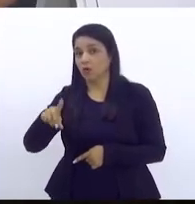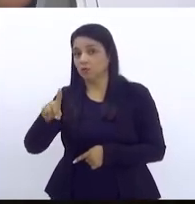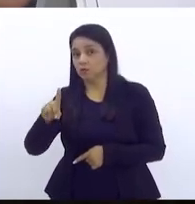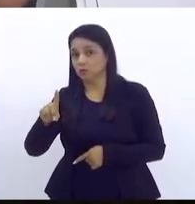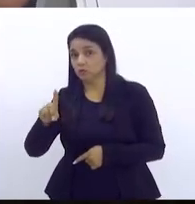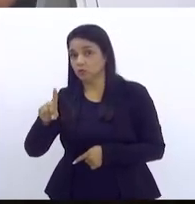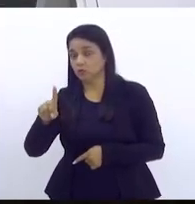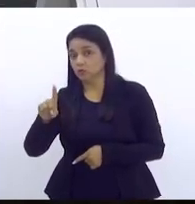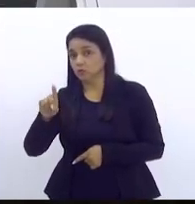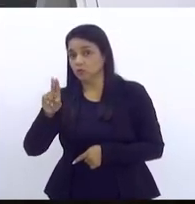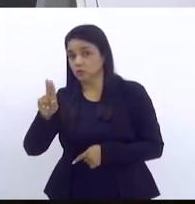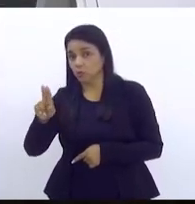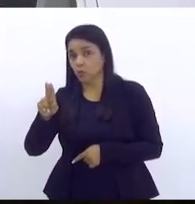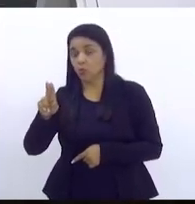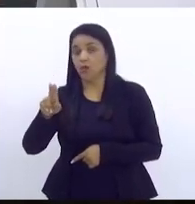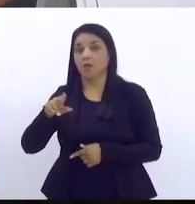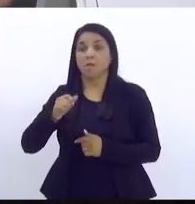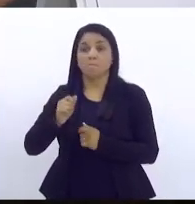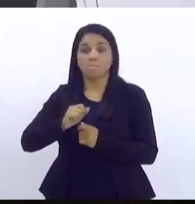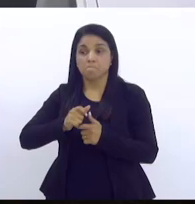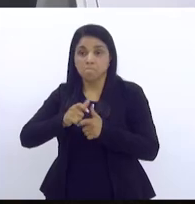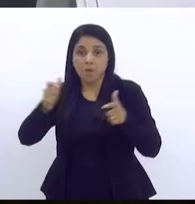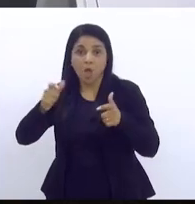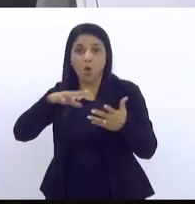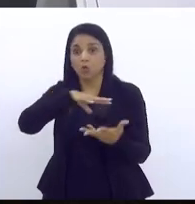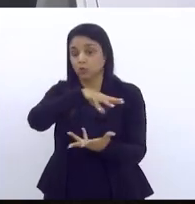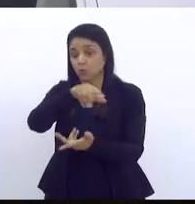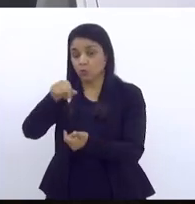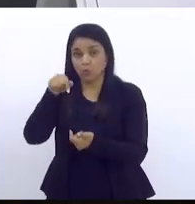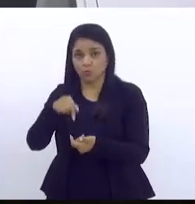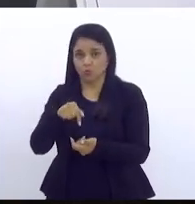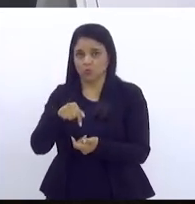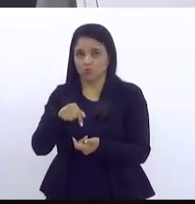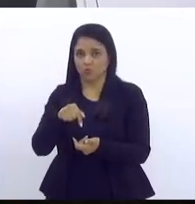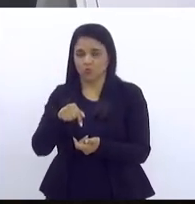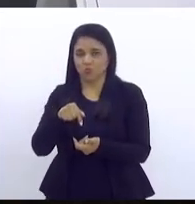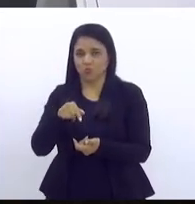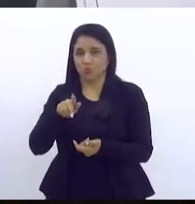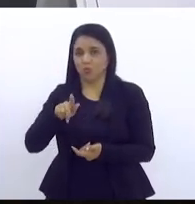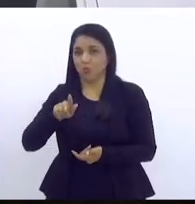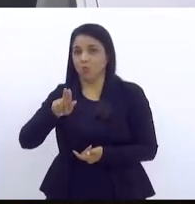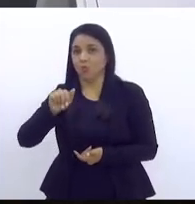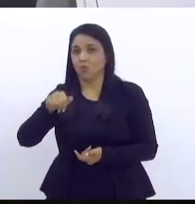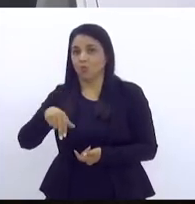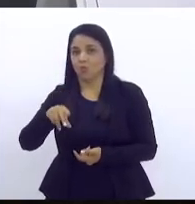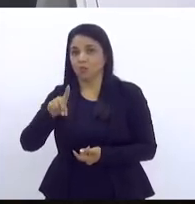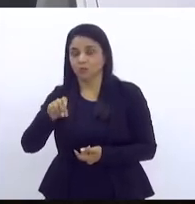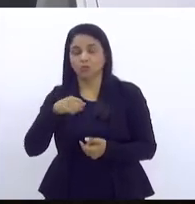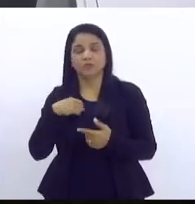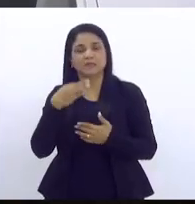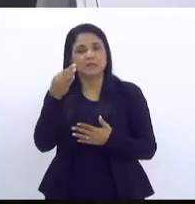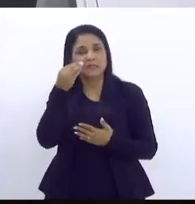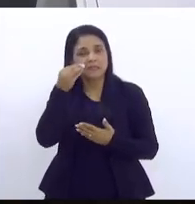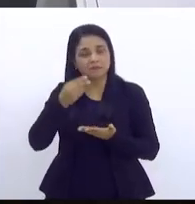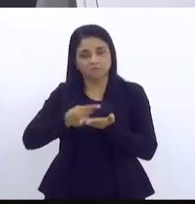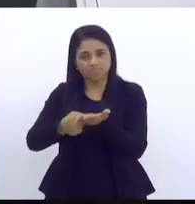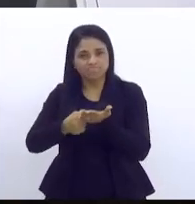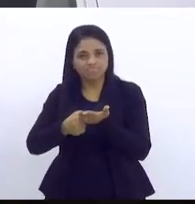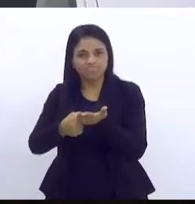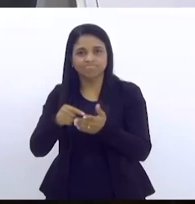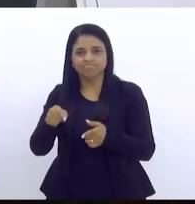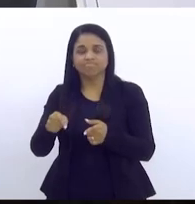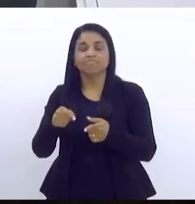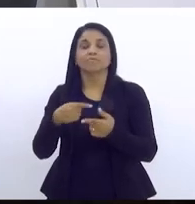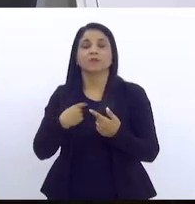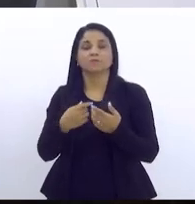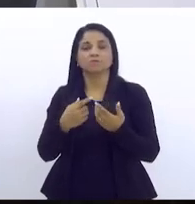eta do Guandu da Sedai que é a maior Eta do mundo então no âmbito no GTT nós estamos em tratativas com a cedai para tentar celebrar um termo de ajustamento de